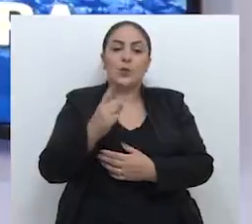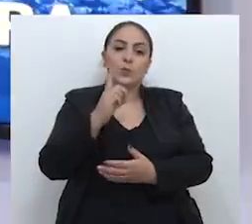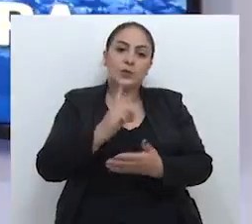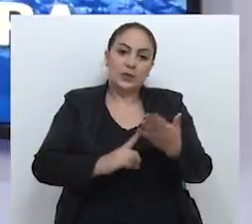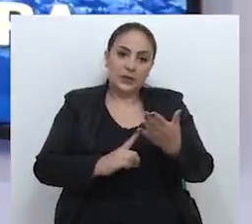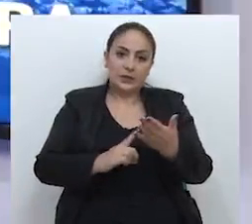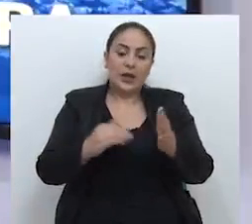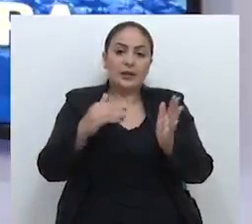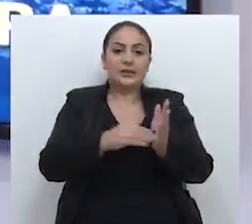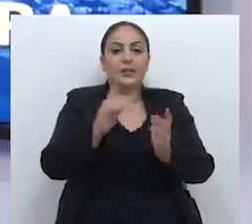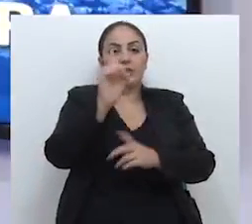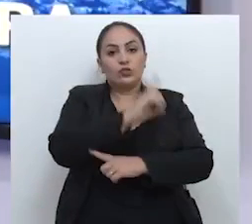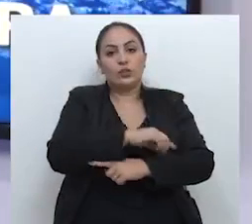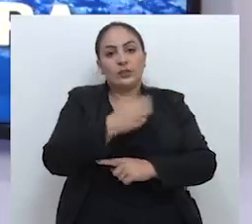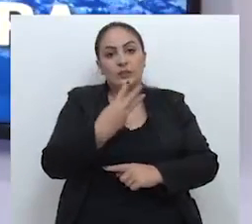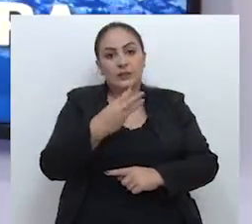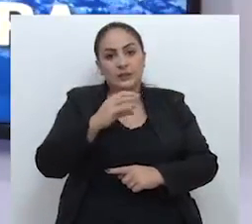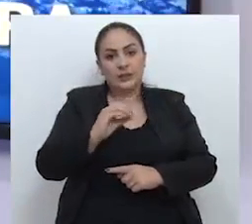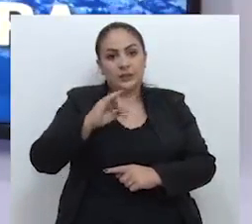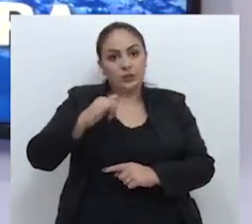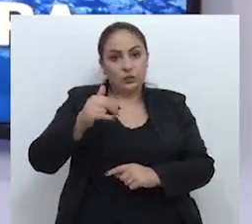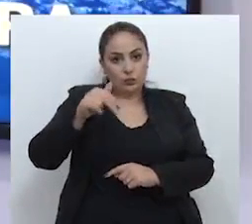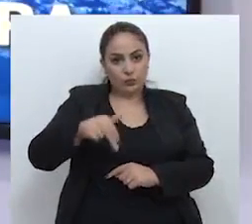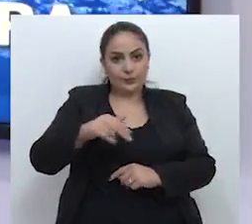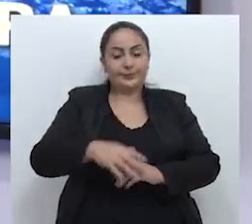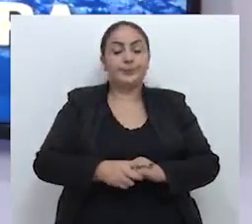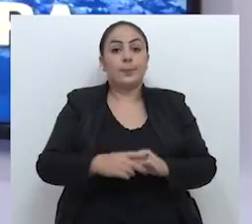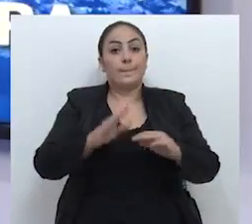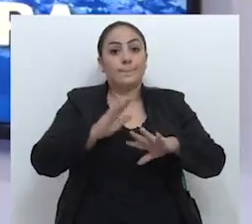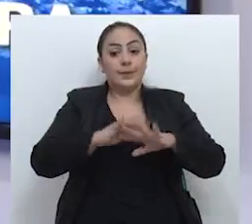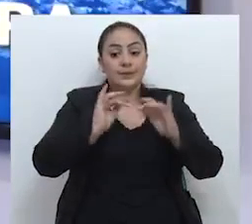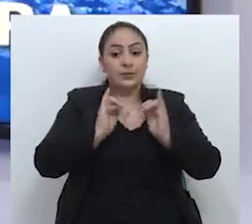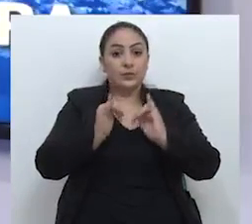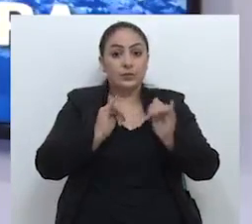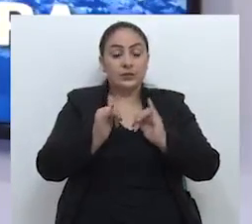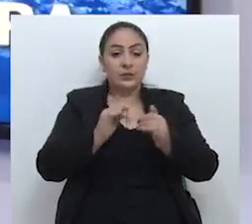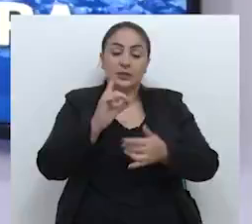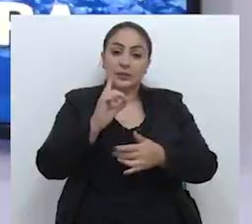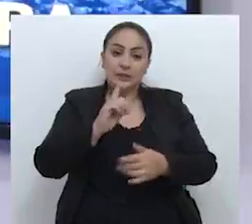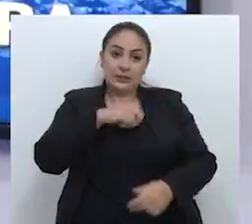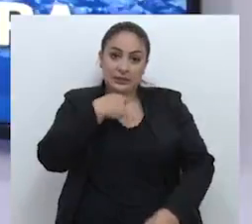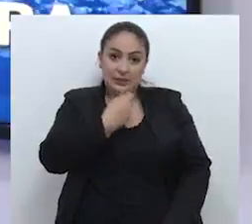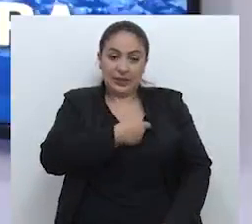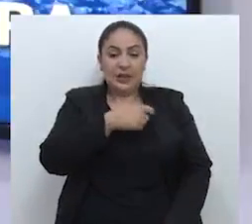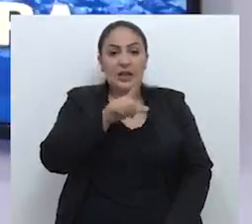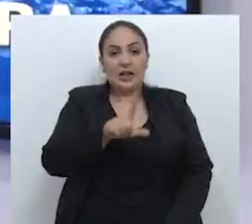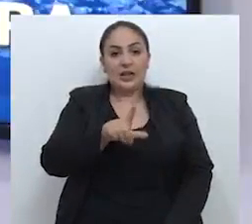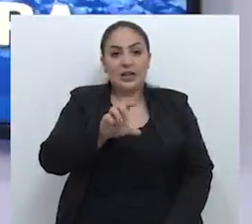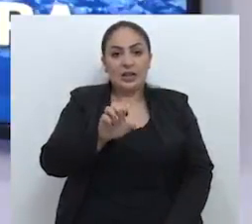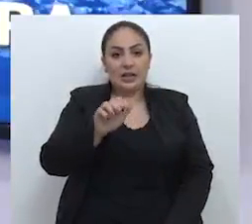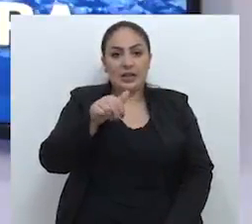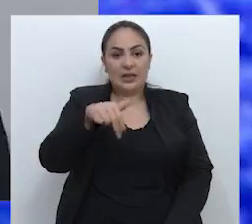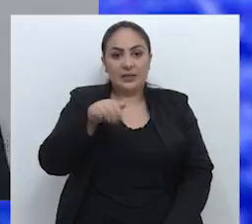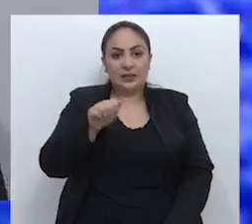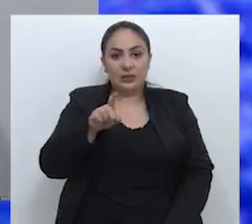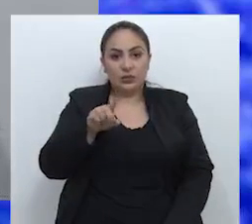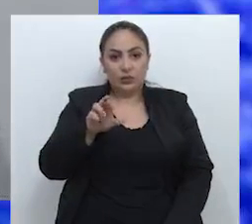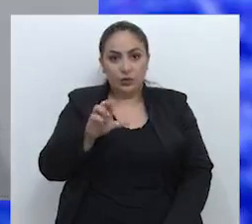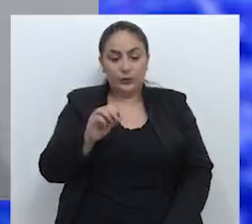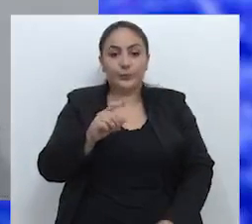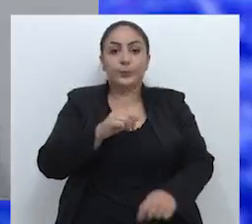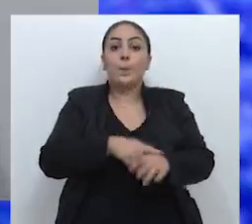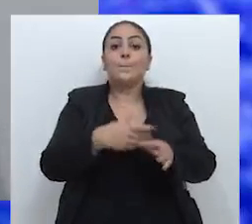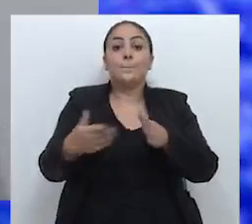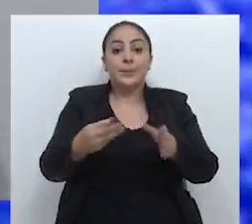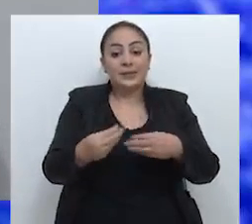mil declarações até o dia 30 de junho. Mais informações com o delegado Leandro Tessaro. O